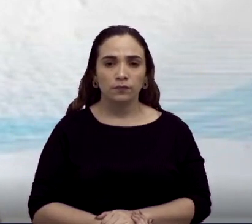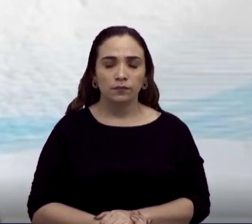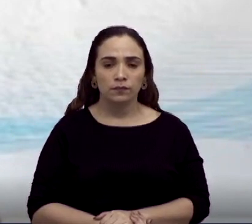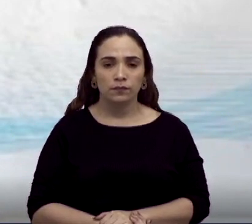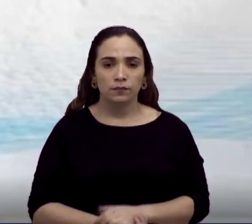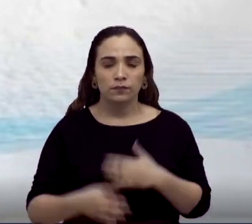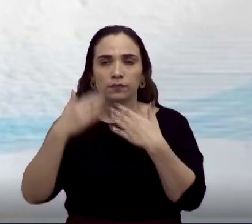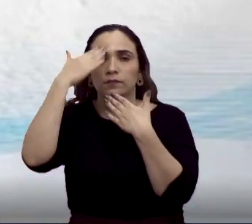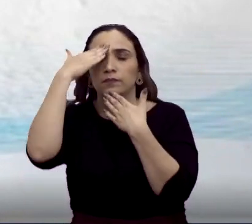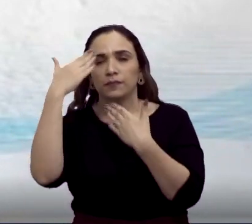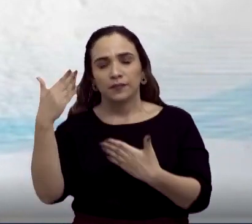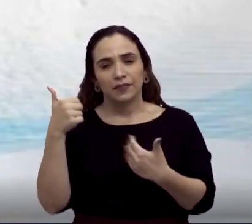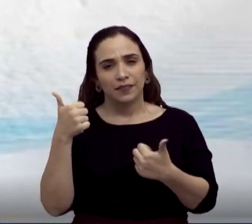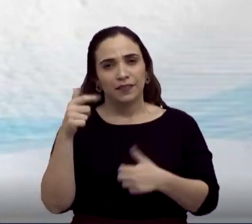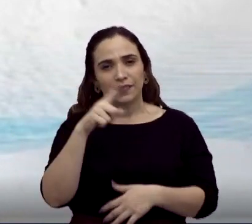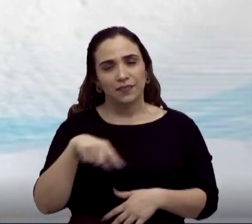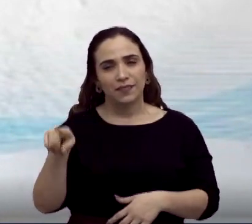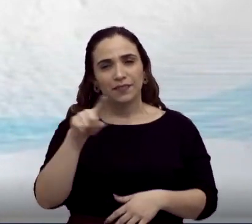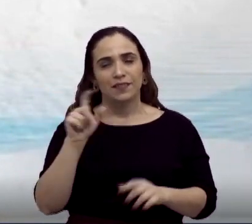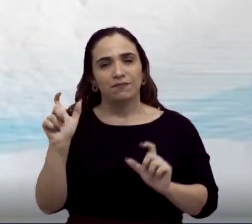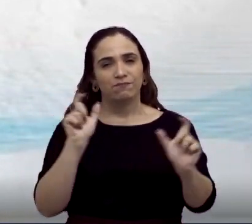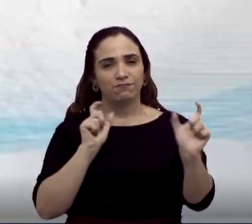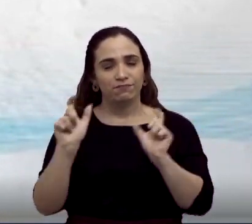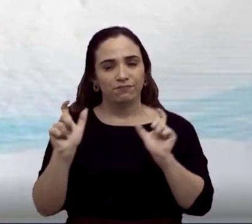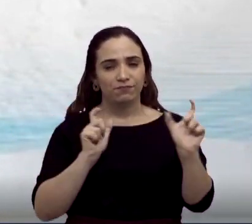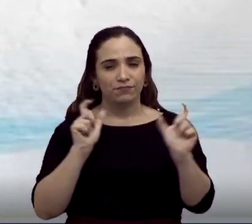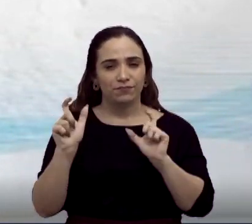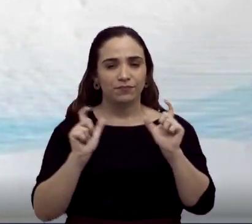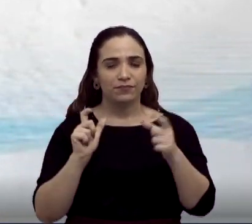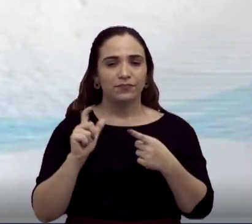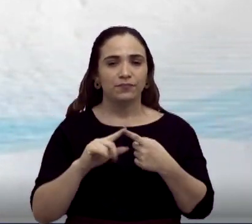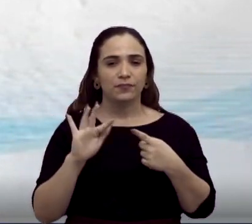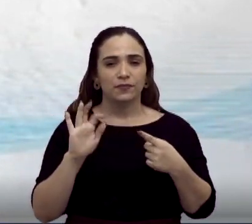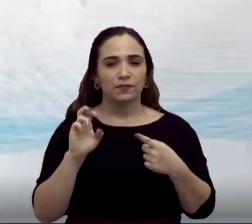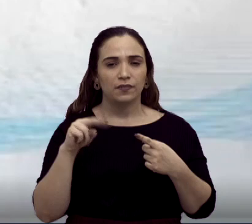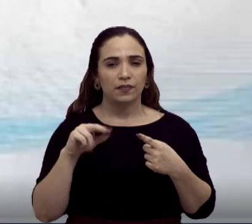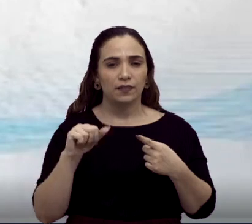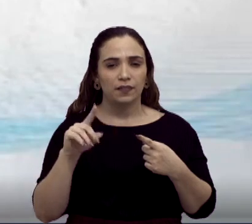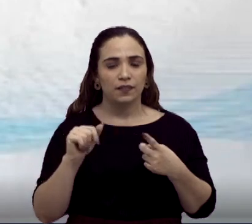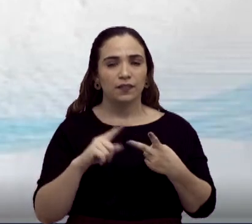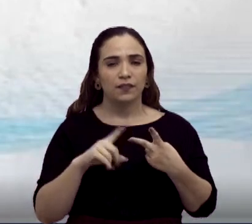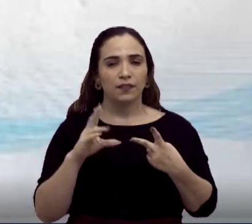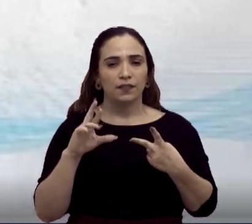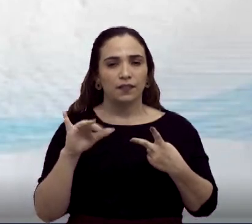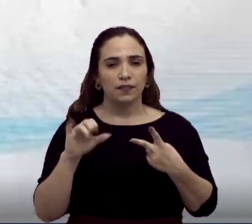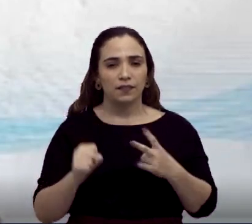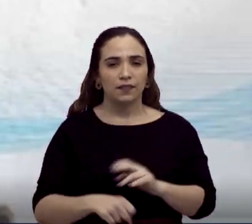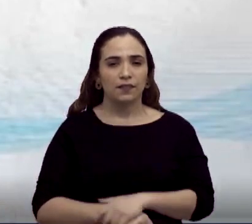Pessoal, obrigado. Vocês são suspeitos, tá? Fernanda, Cris.